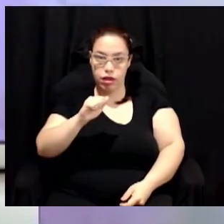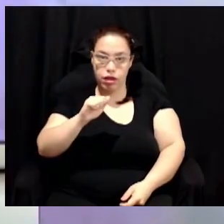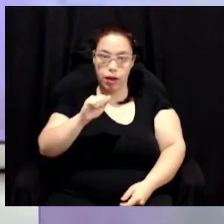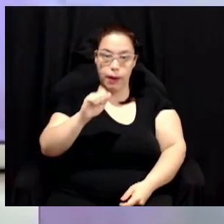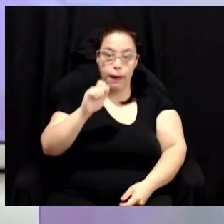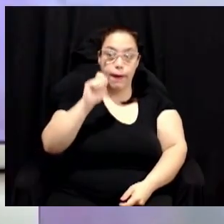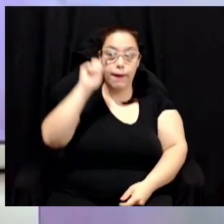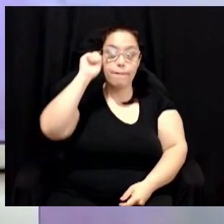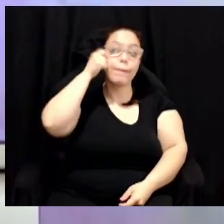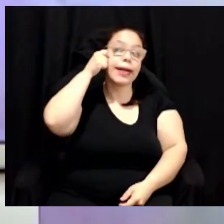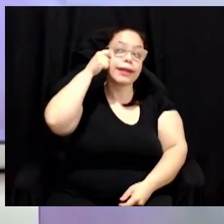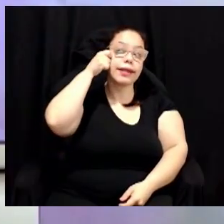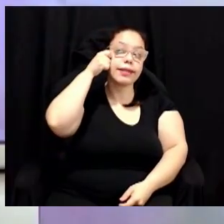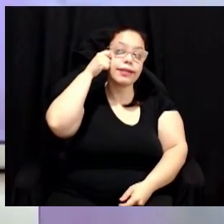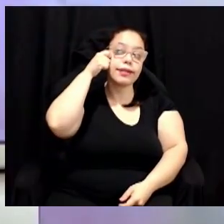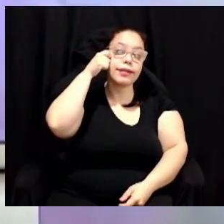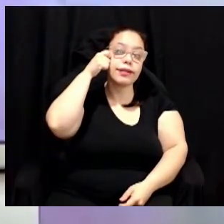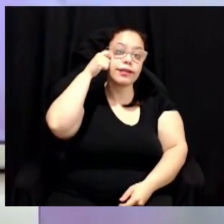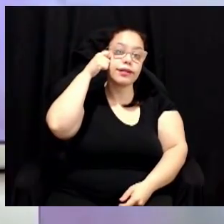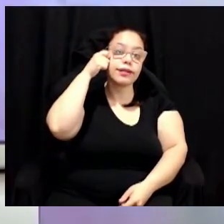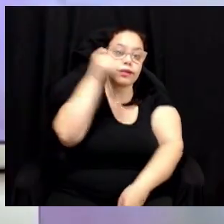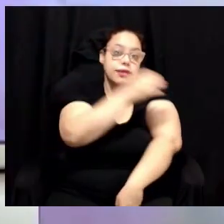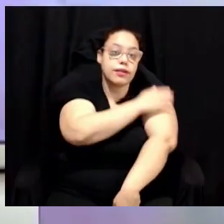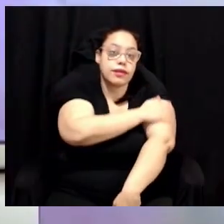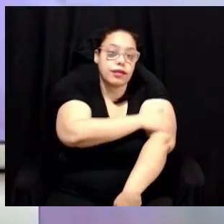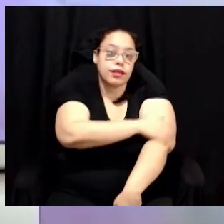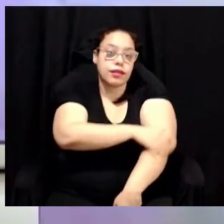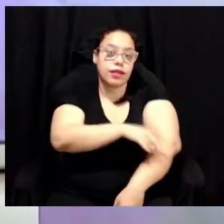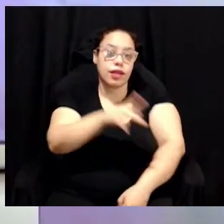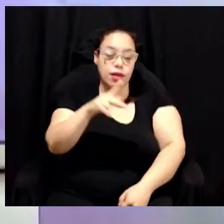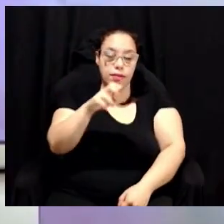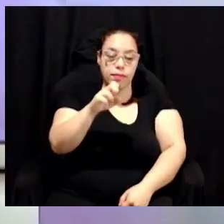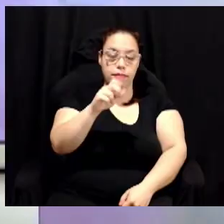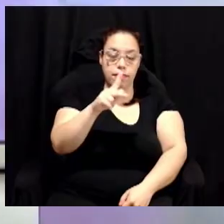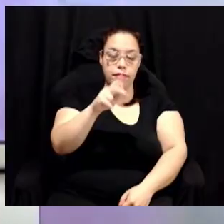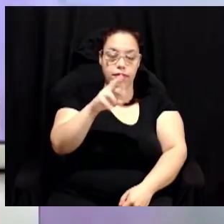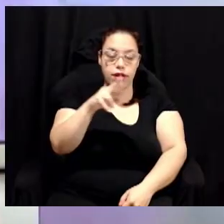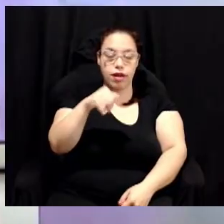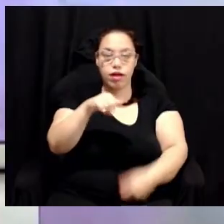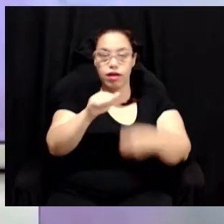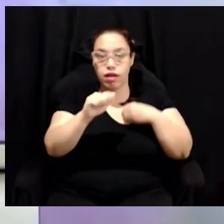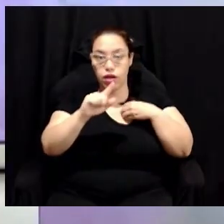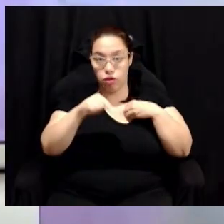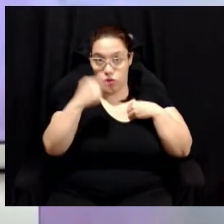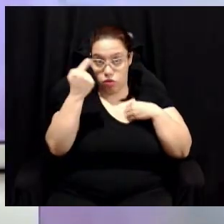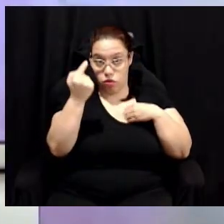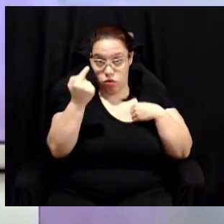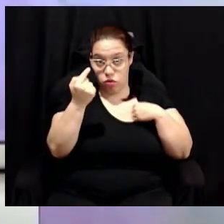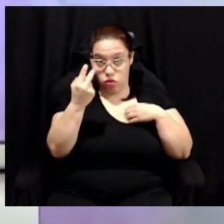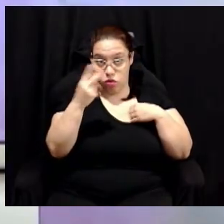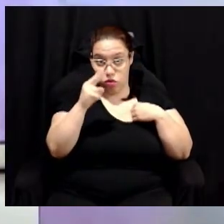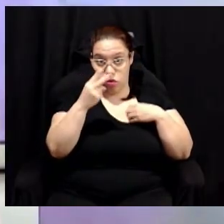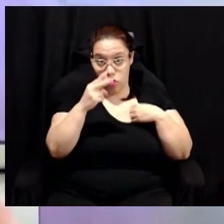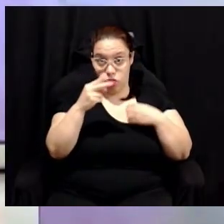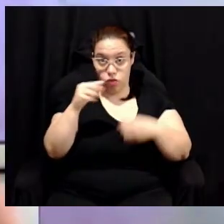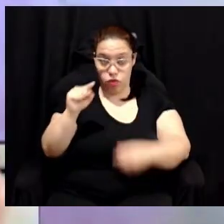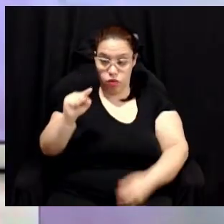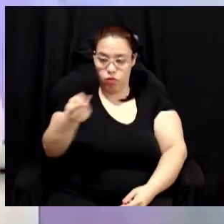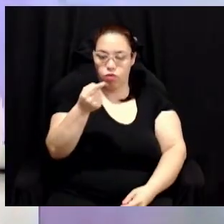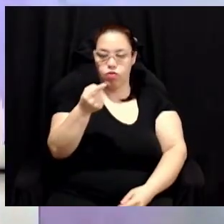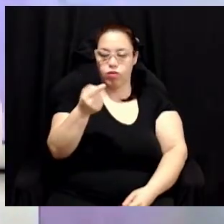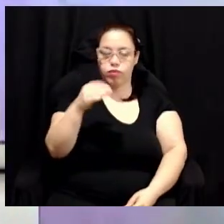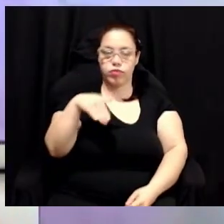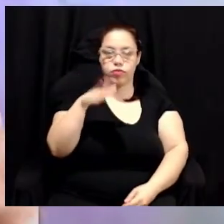preta. Porque a pimenta, ela possui uma substância chamada piperina, que vai potencializar em 2.000